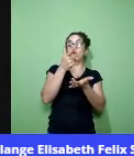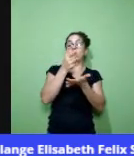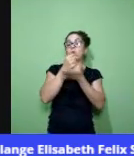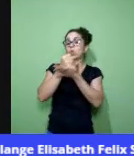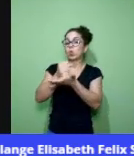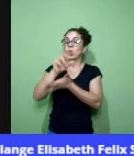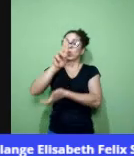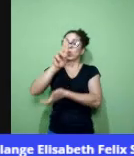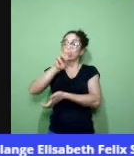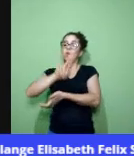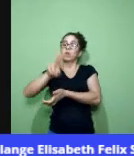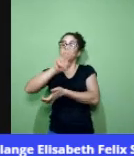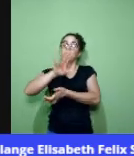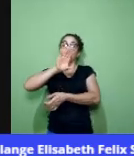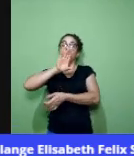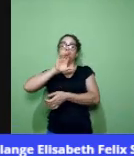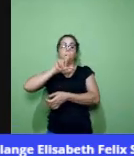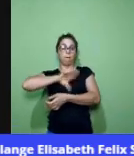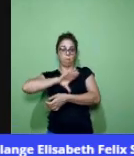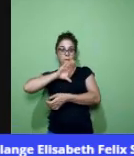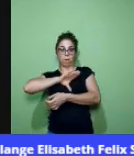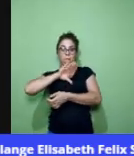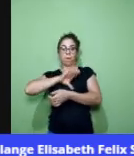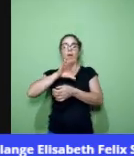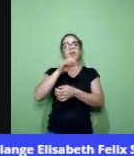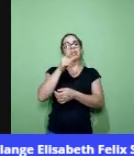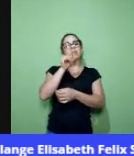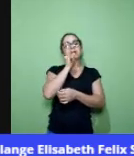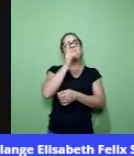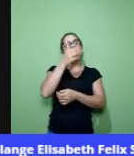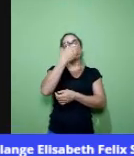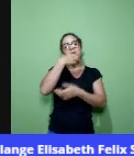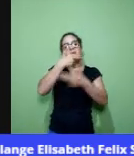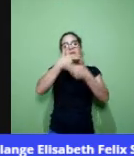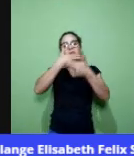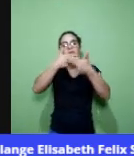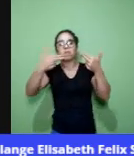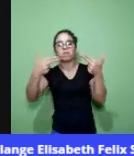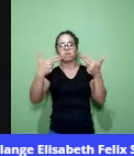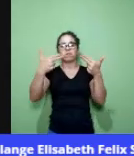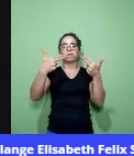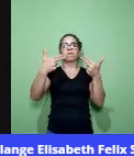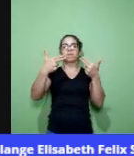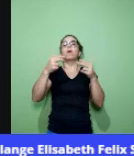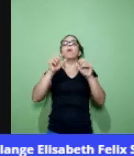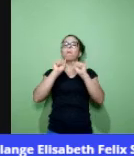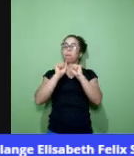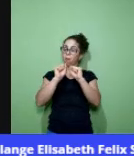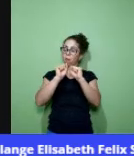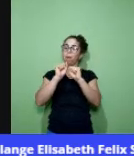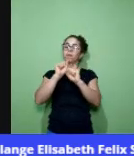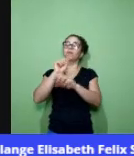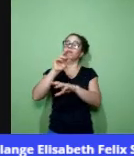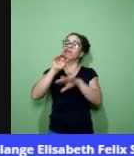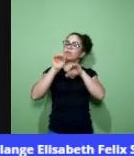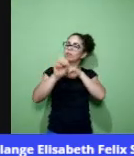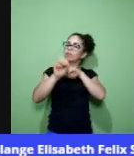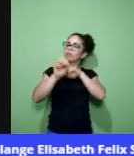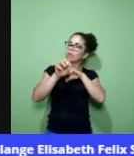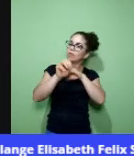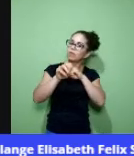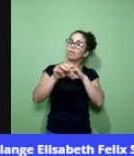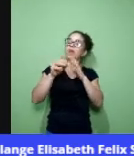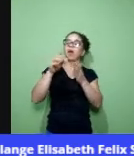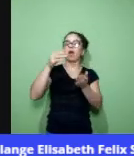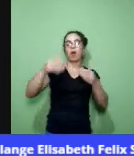apoio confecciona para trabalhar, vamos supor, português, então trabalhando frutas, põe, né, o estímulo aqui, frutas, e aí